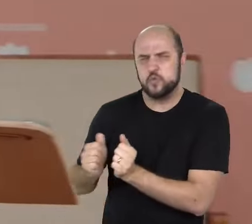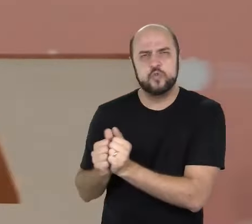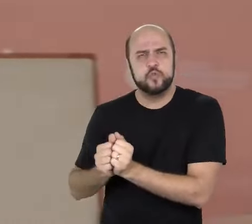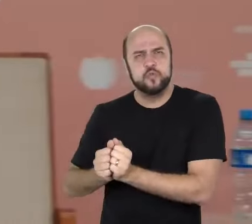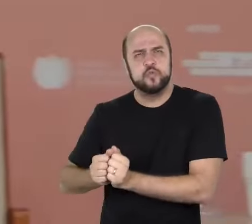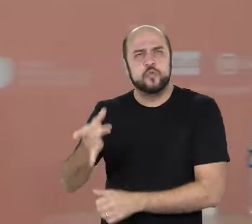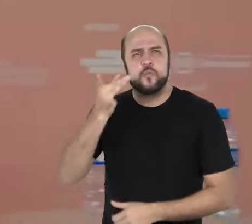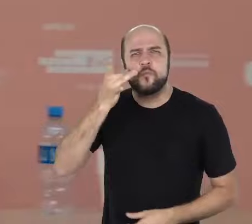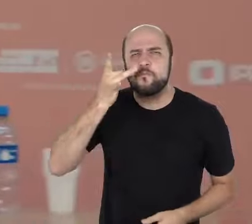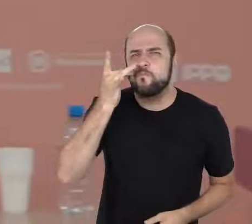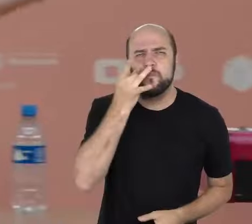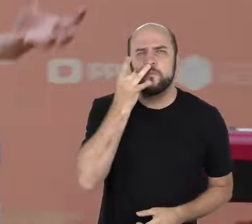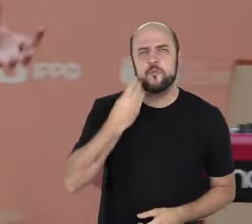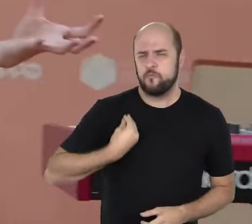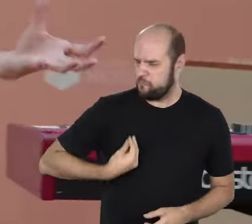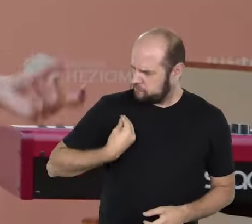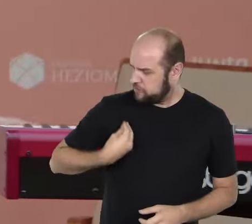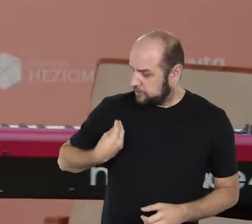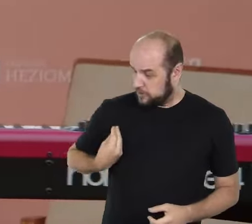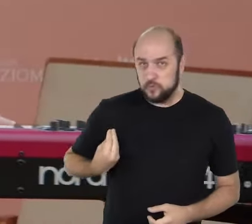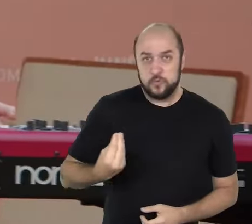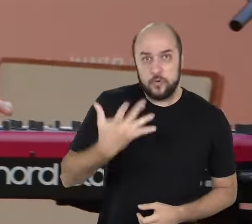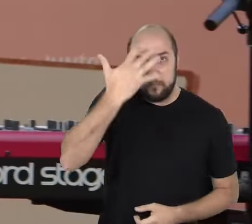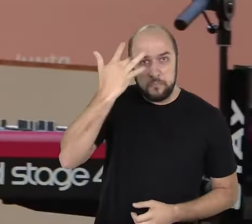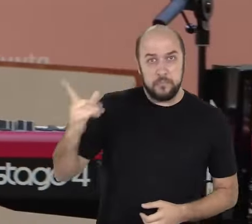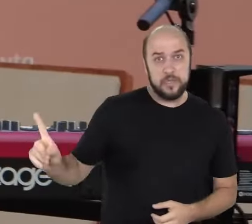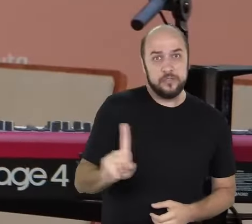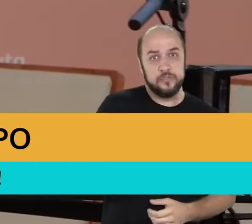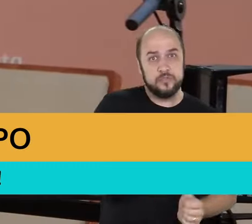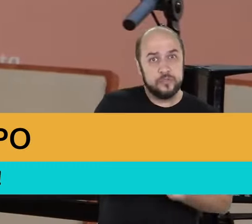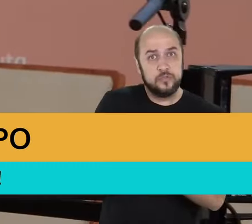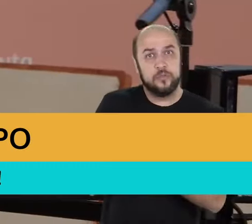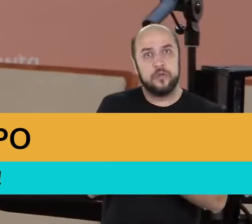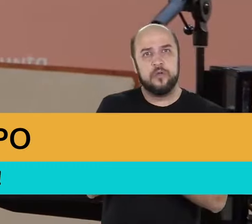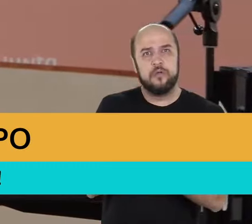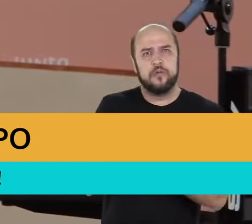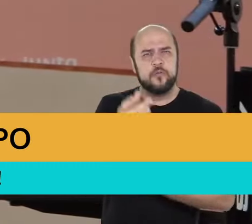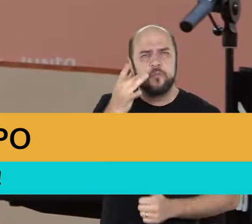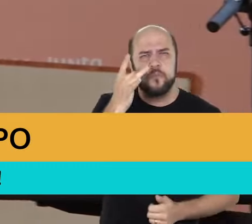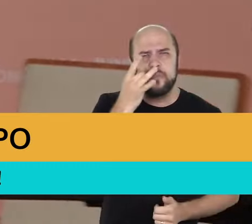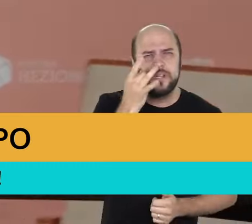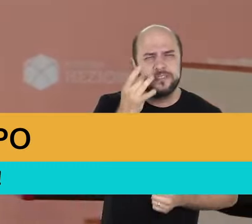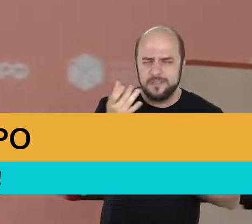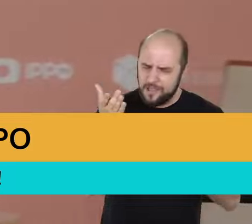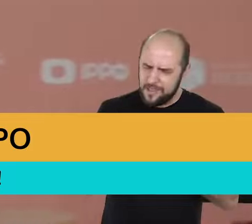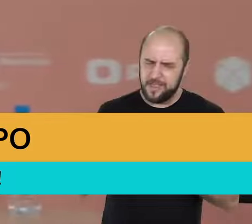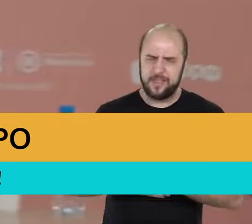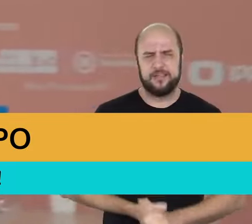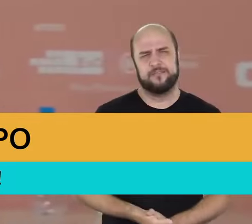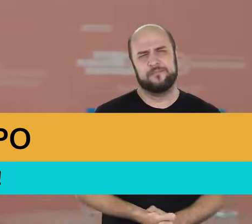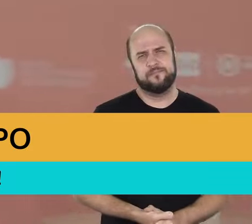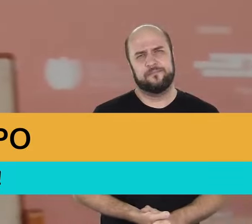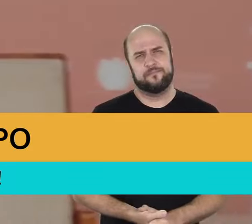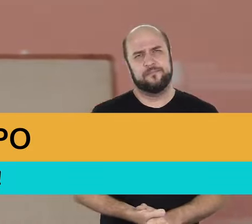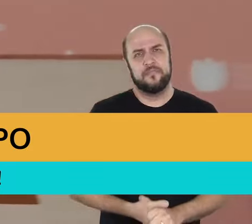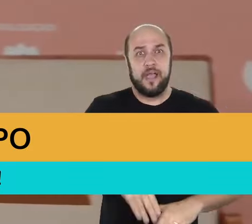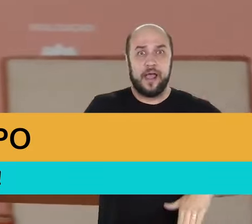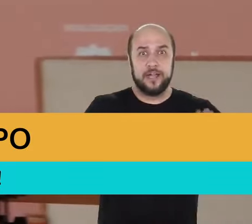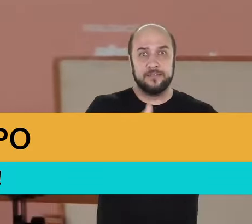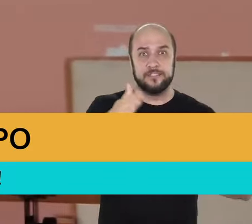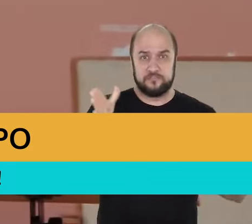estar presente, é estar ali para a pessoa. É estar presente, é estar ali. E muitas vezes